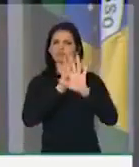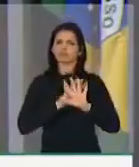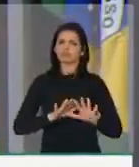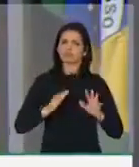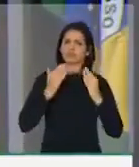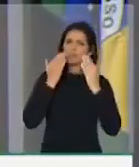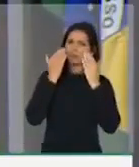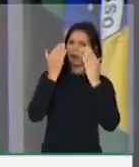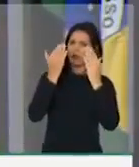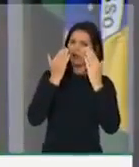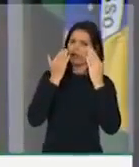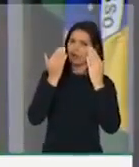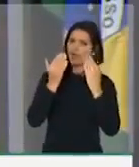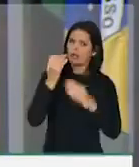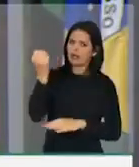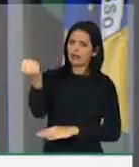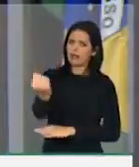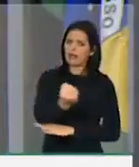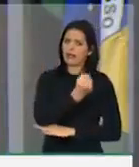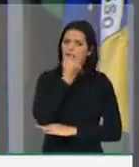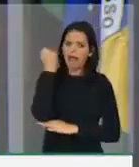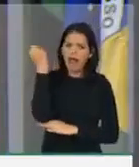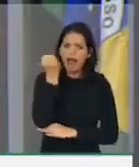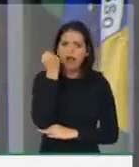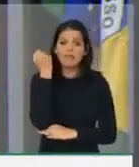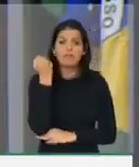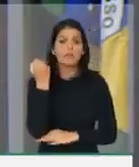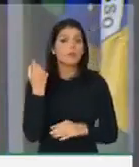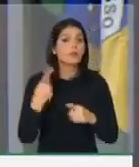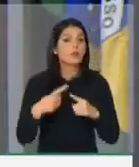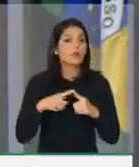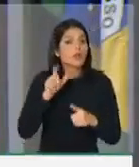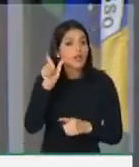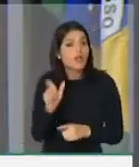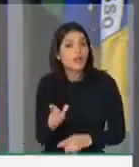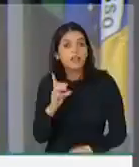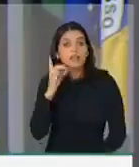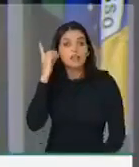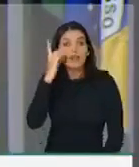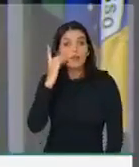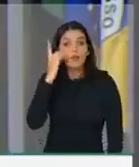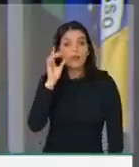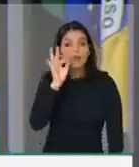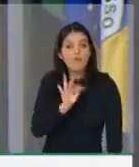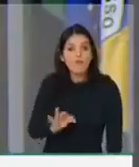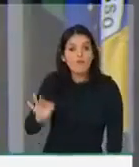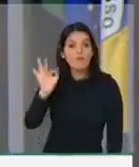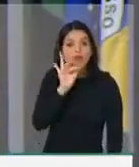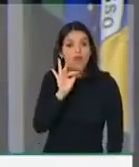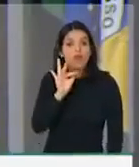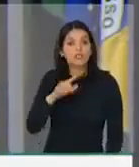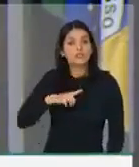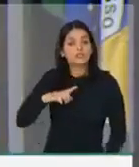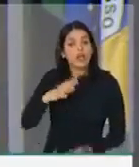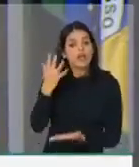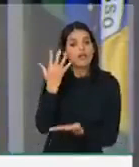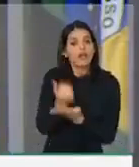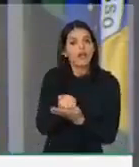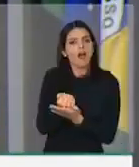isso é muito grave porque um deputado federal em áudio